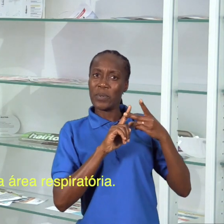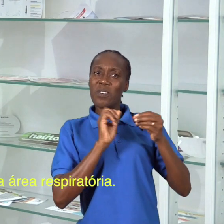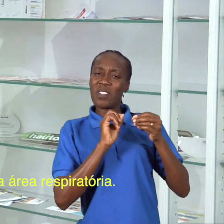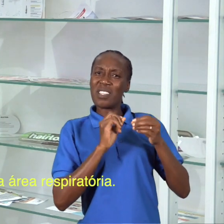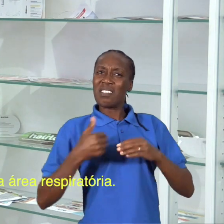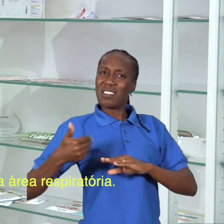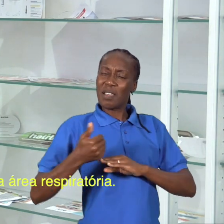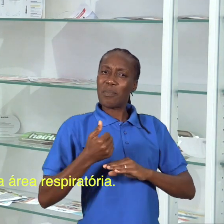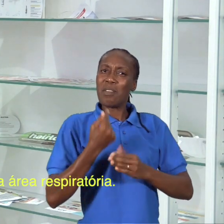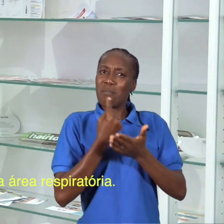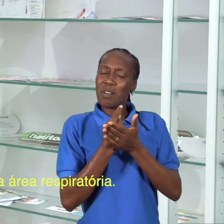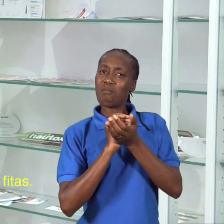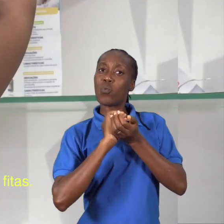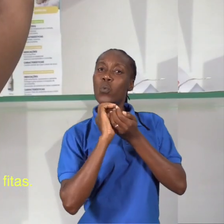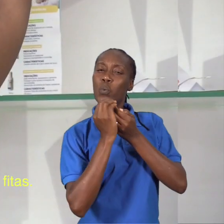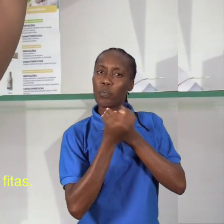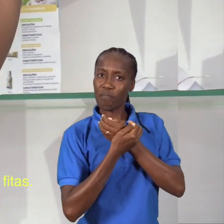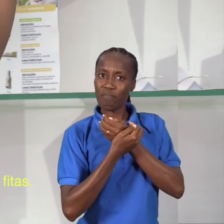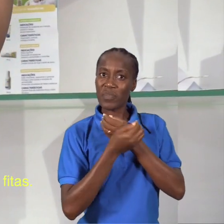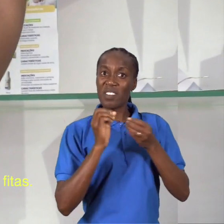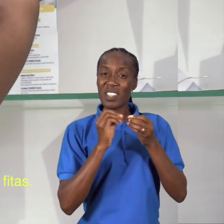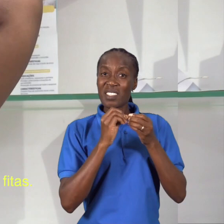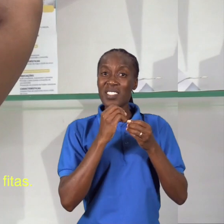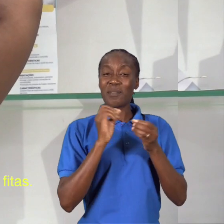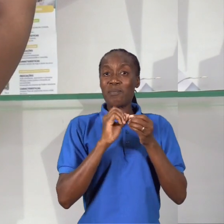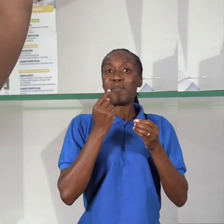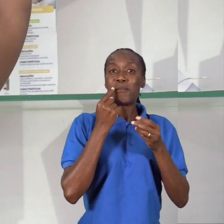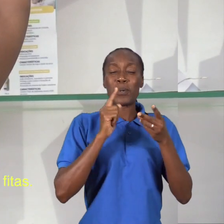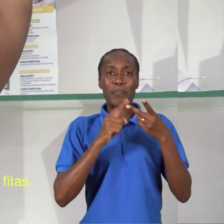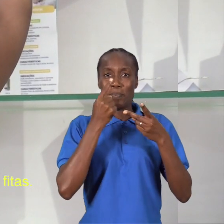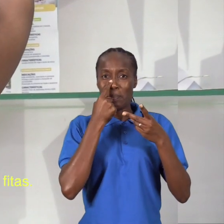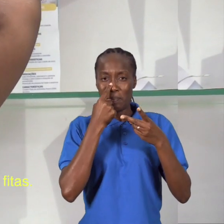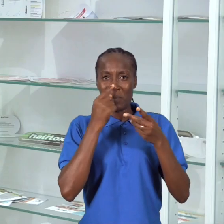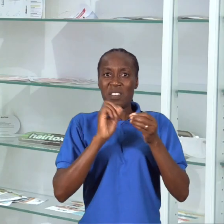a área respiratória. Nunca cruzar as fitas.